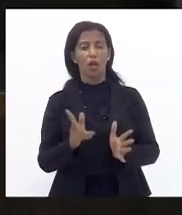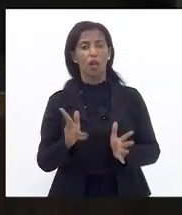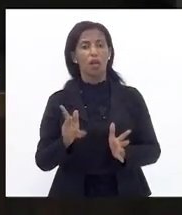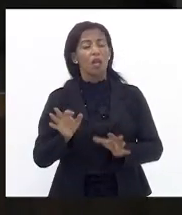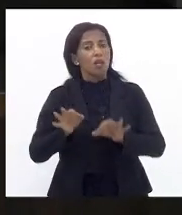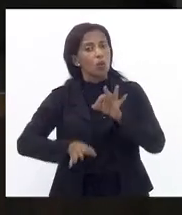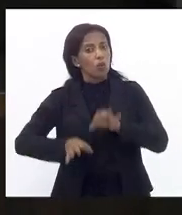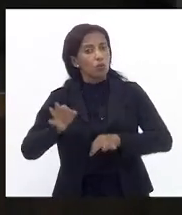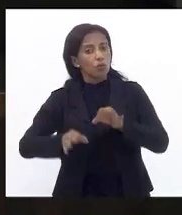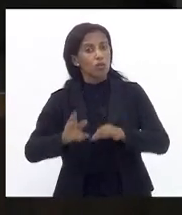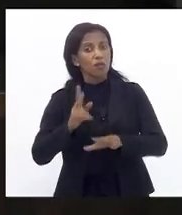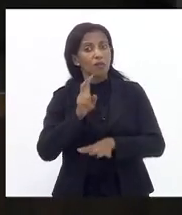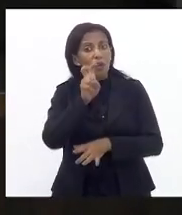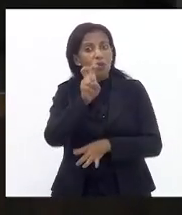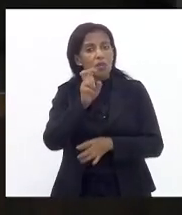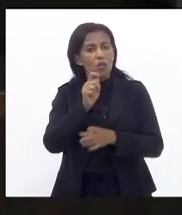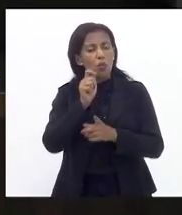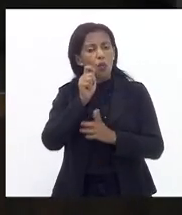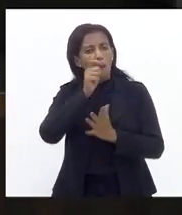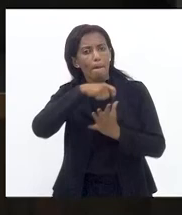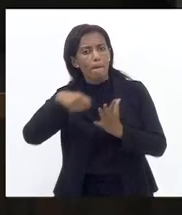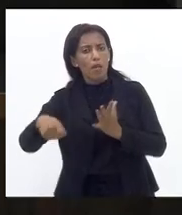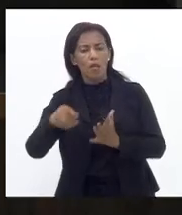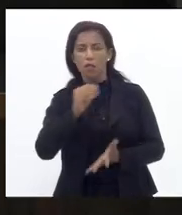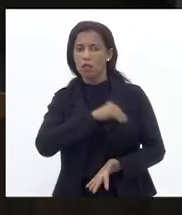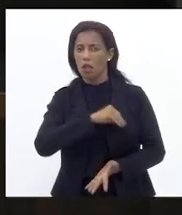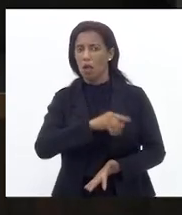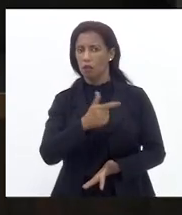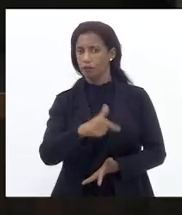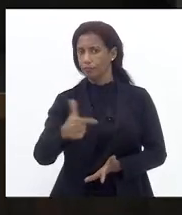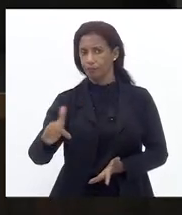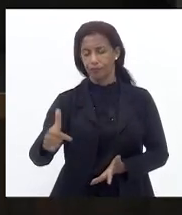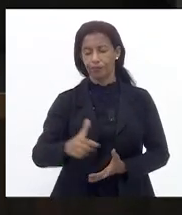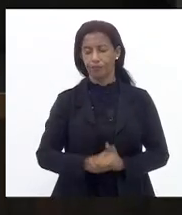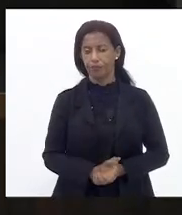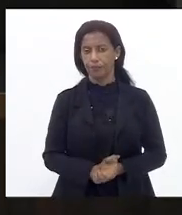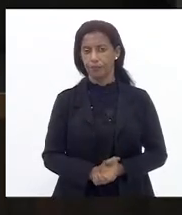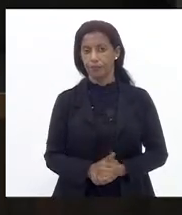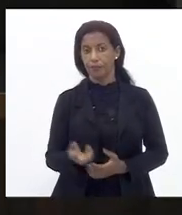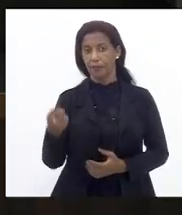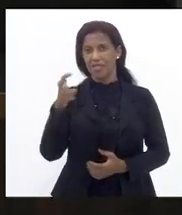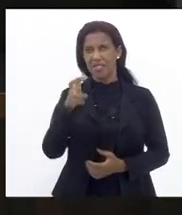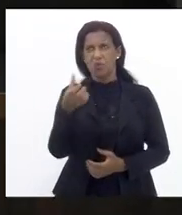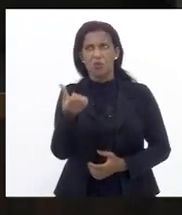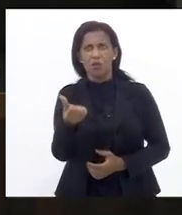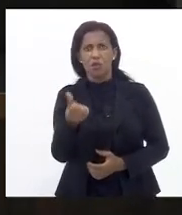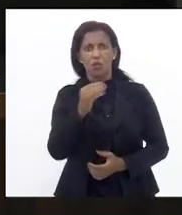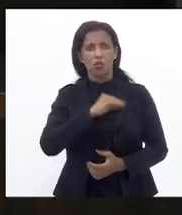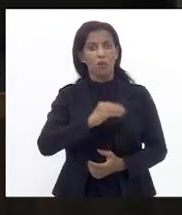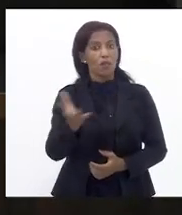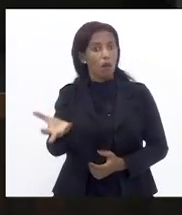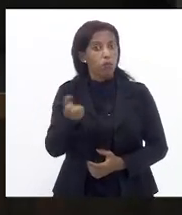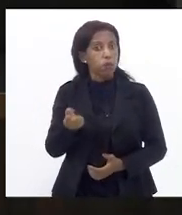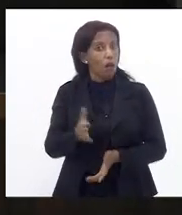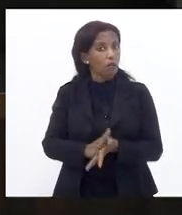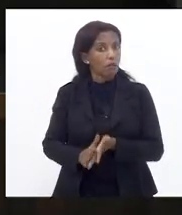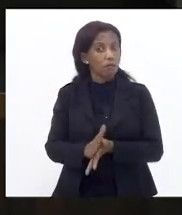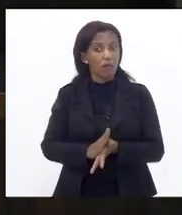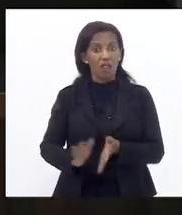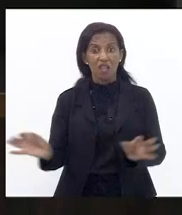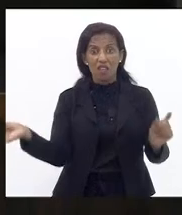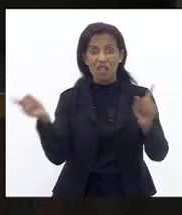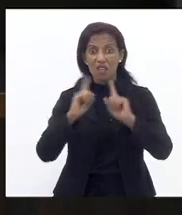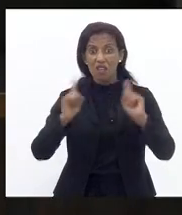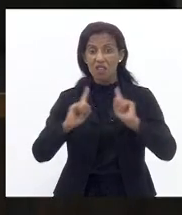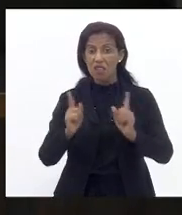justiça disseram tô cinco meses sem receber há cinco seis meses sem receber e